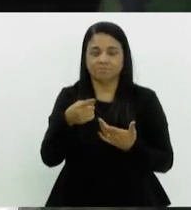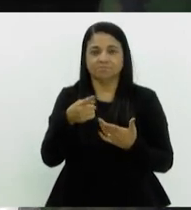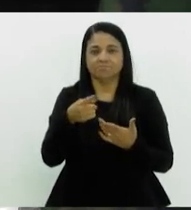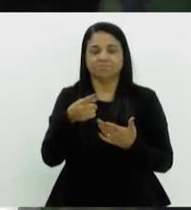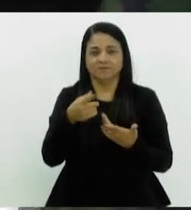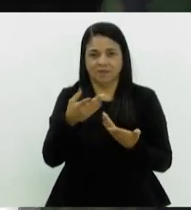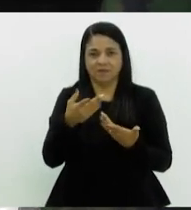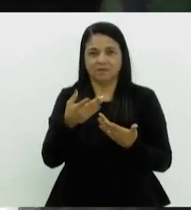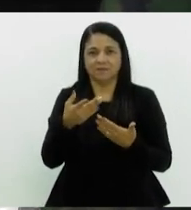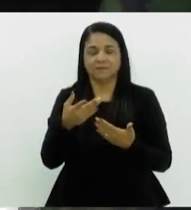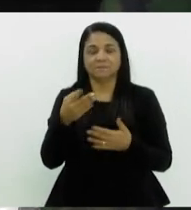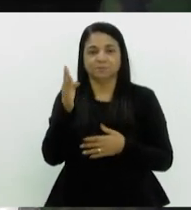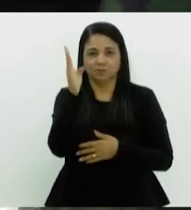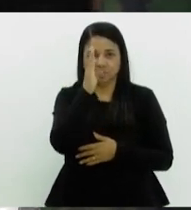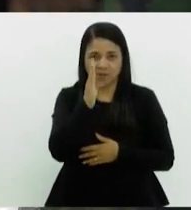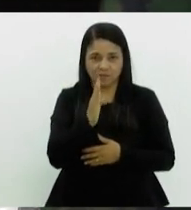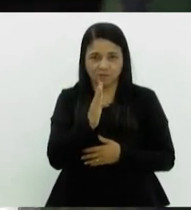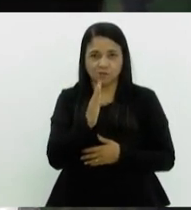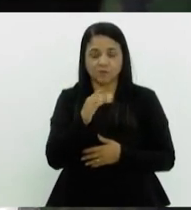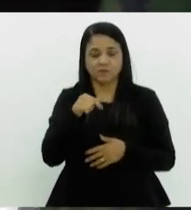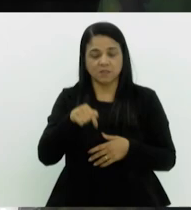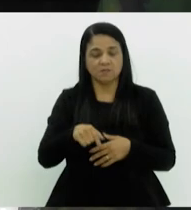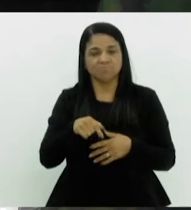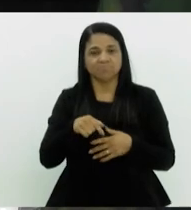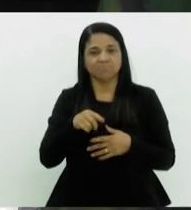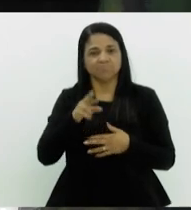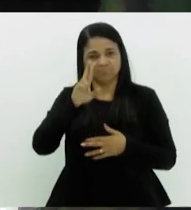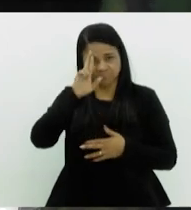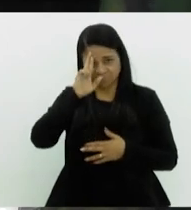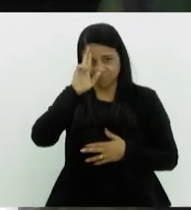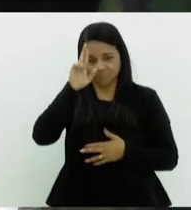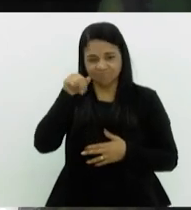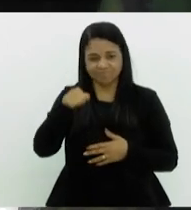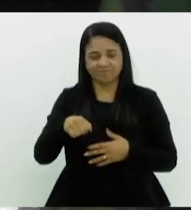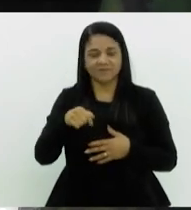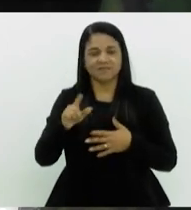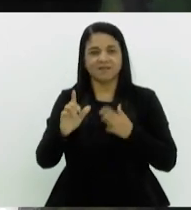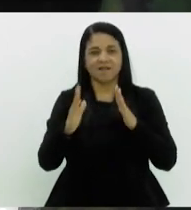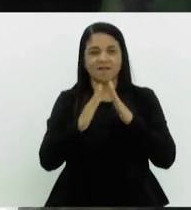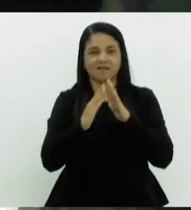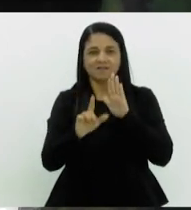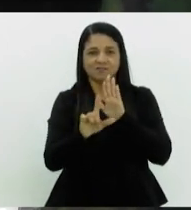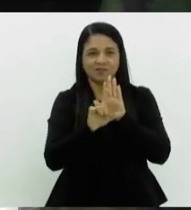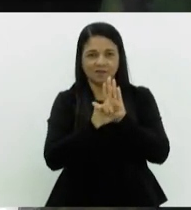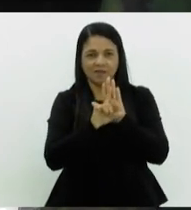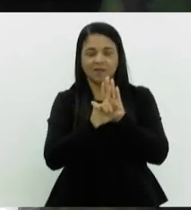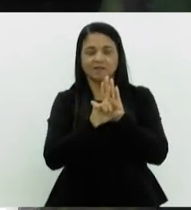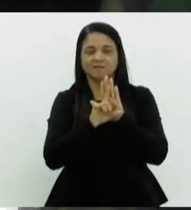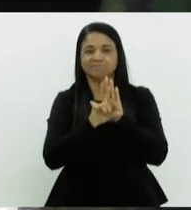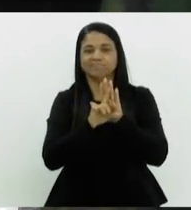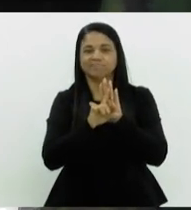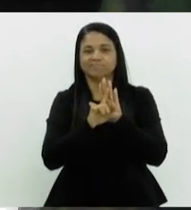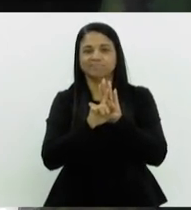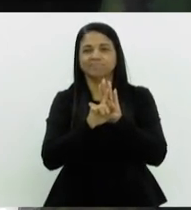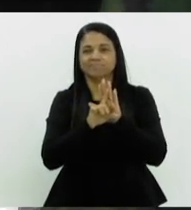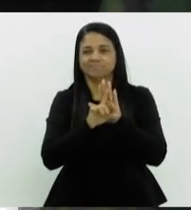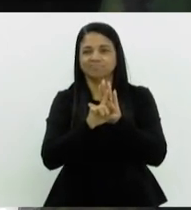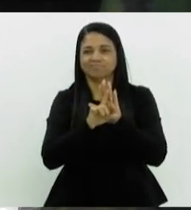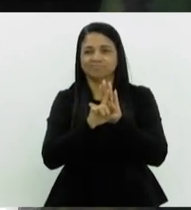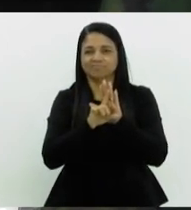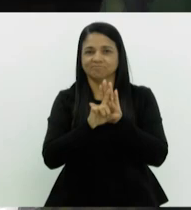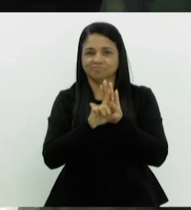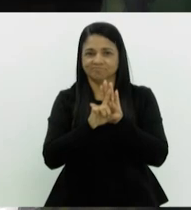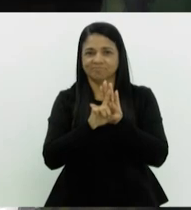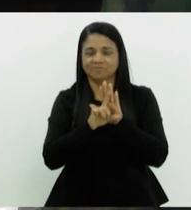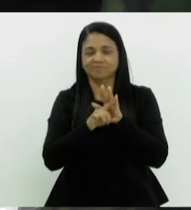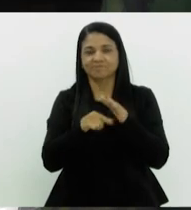é patrono desta casa, né? Isso também dignifica muito